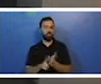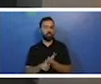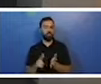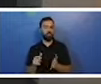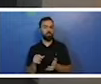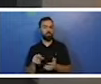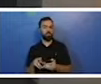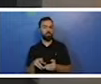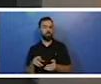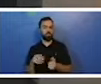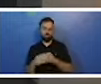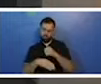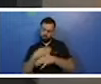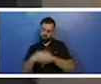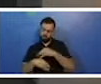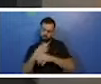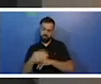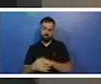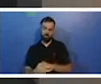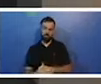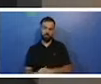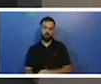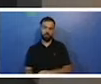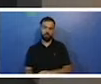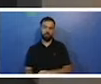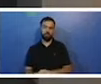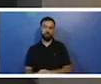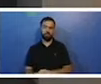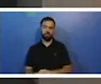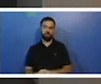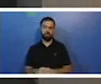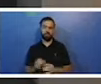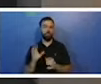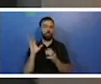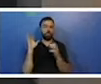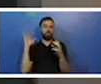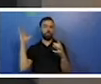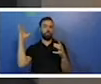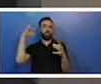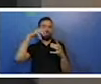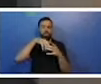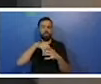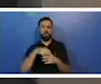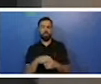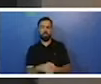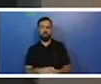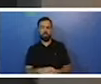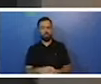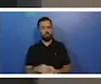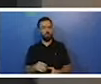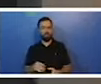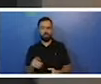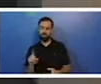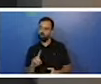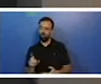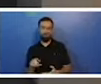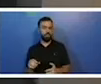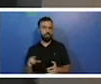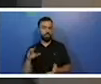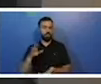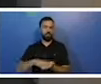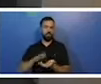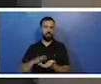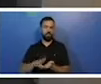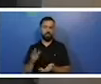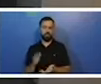uma fita para fazer repicar na hora que a gente for arremessar a bola no Balde não vai precisar da bola que quica só na